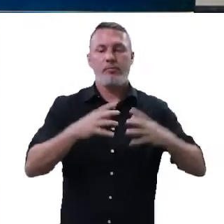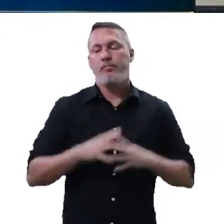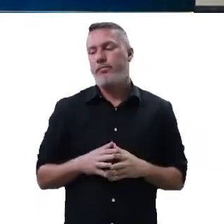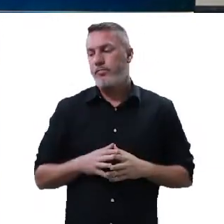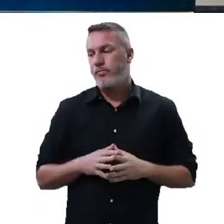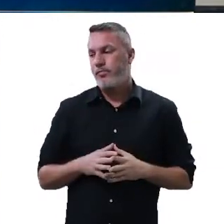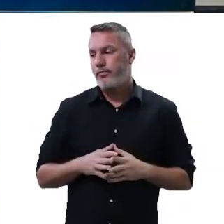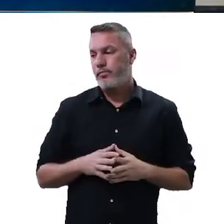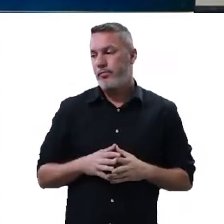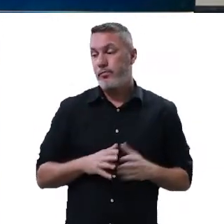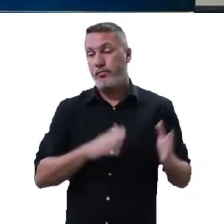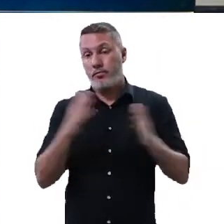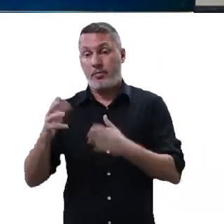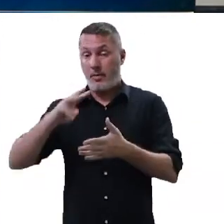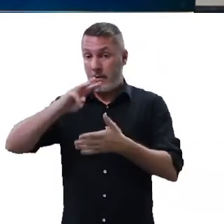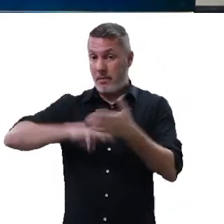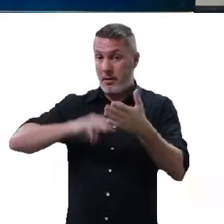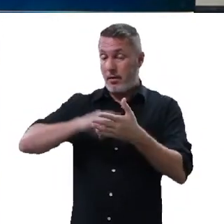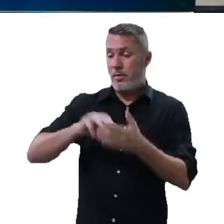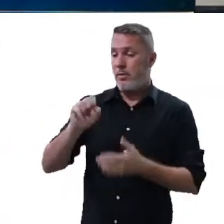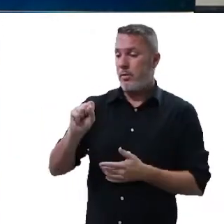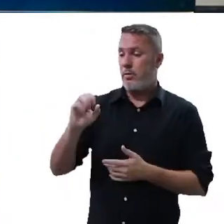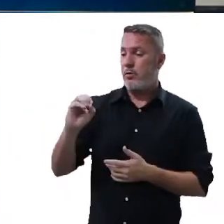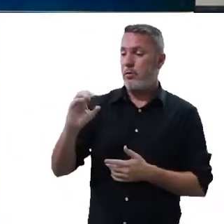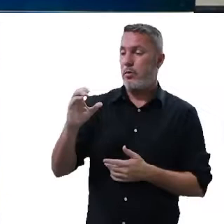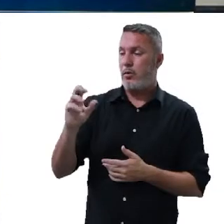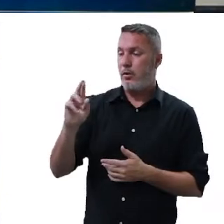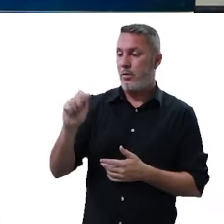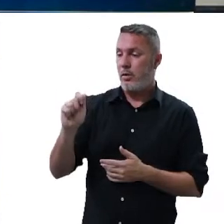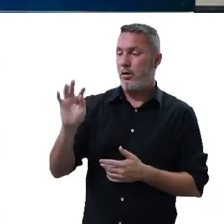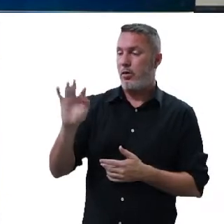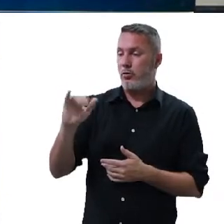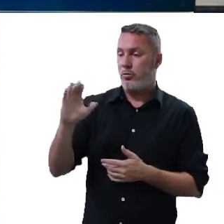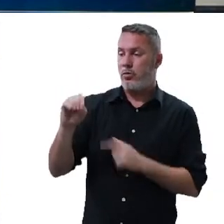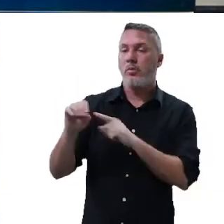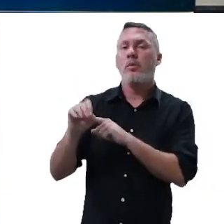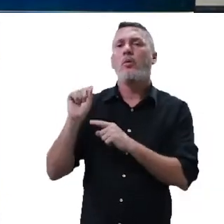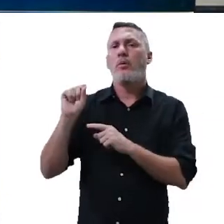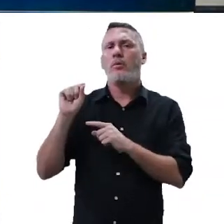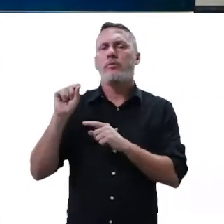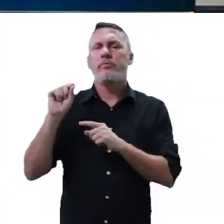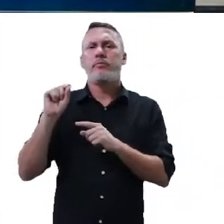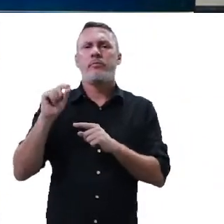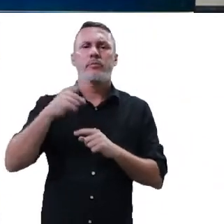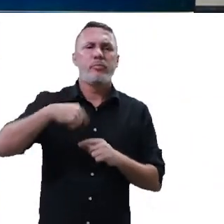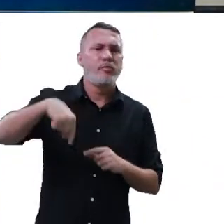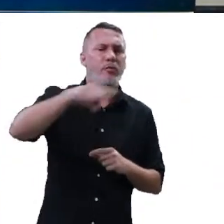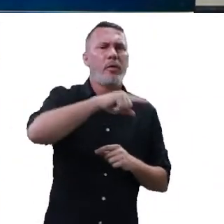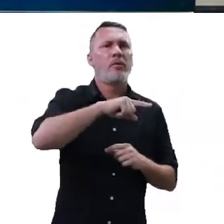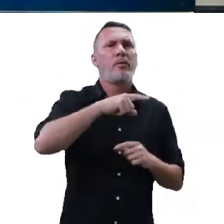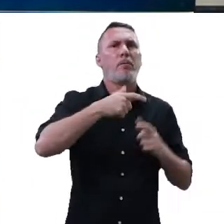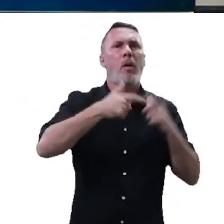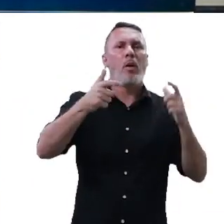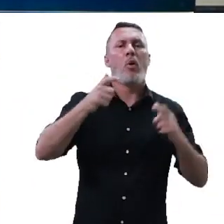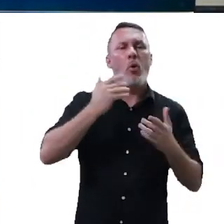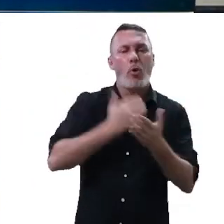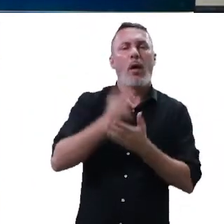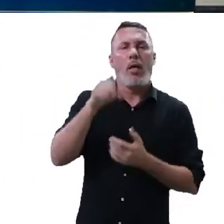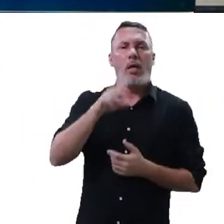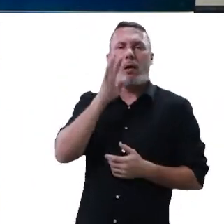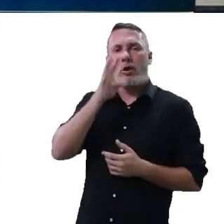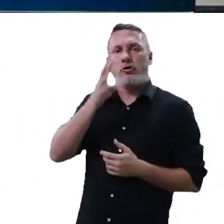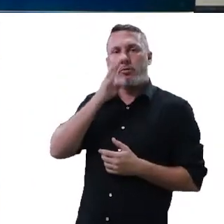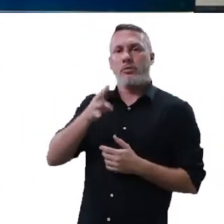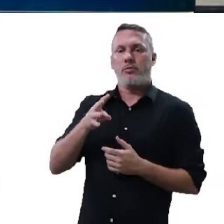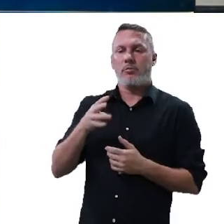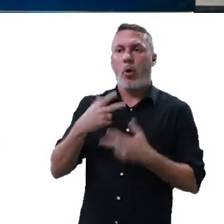está em discussão. Então, o método socrático deixou como legado tornar as pessoas mais críticas.